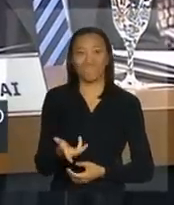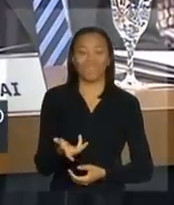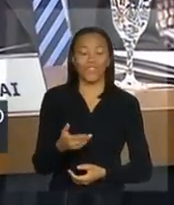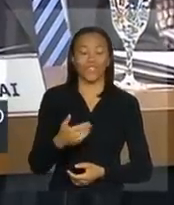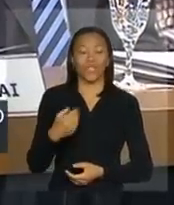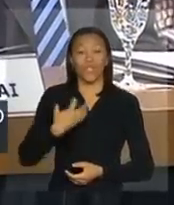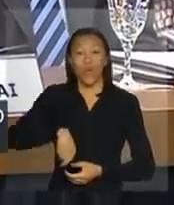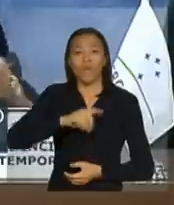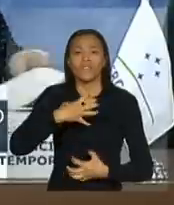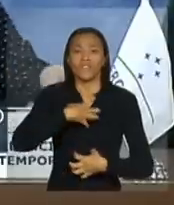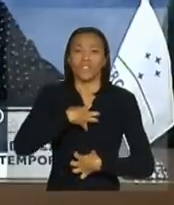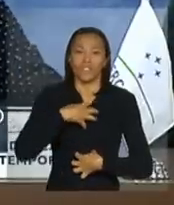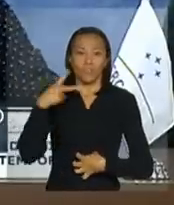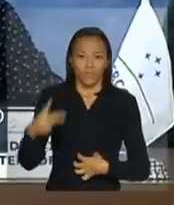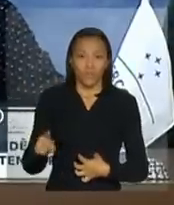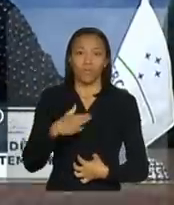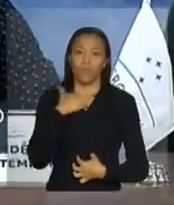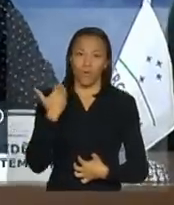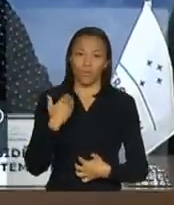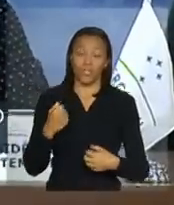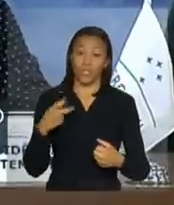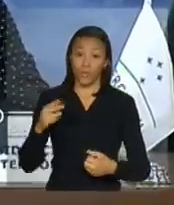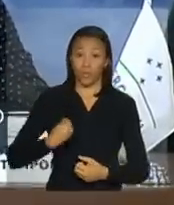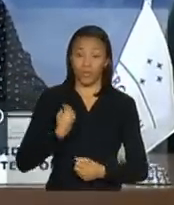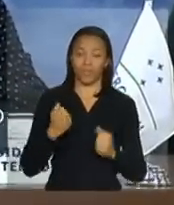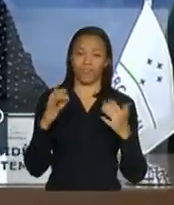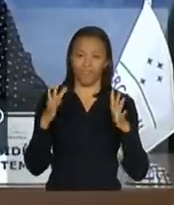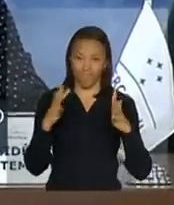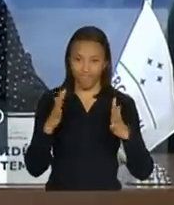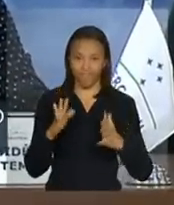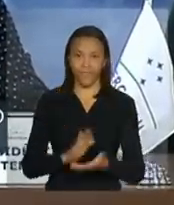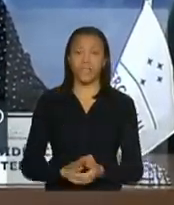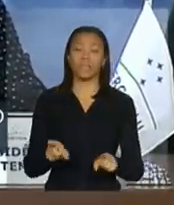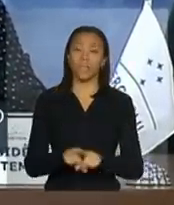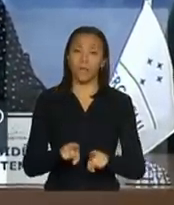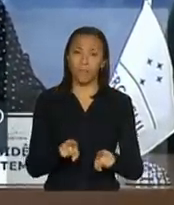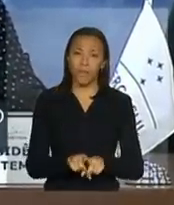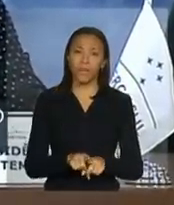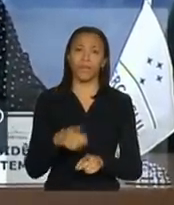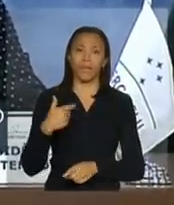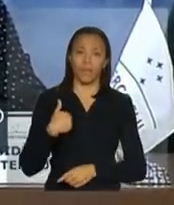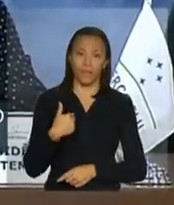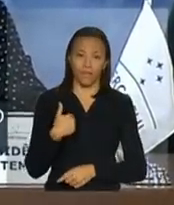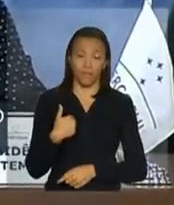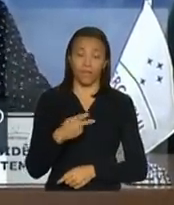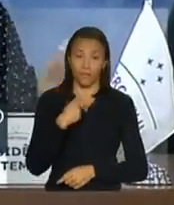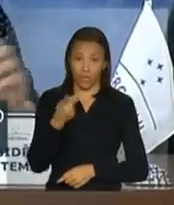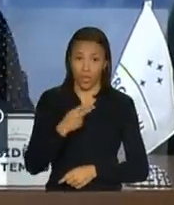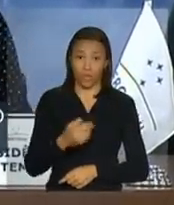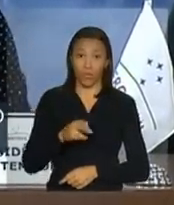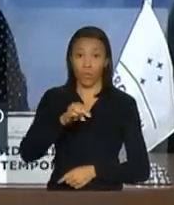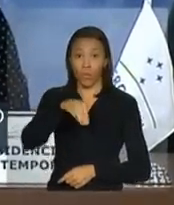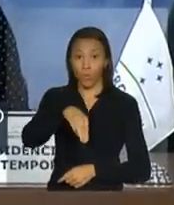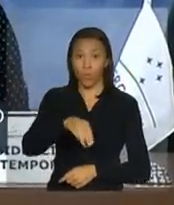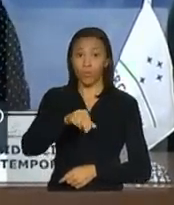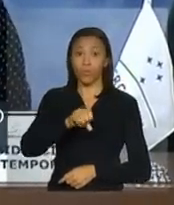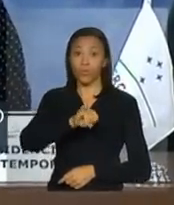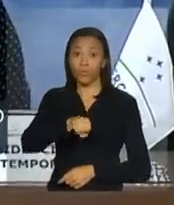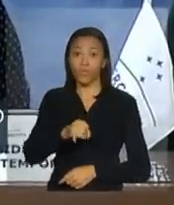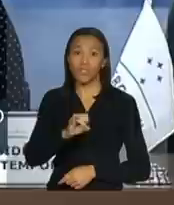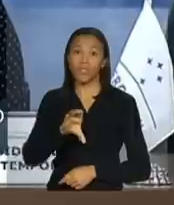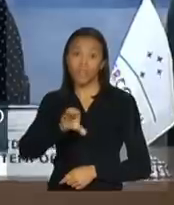morte e saudamos a sua vida. Desejo ainda, por meio do presidente Mujica, estender